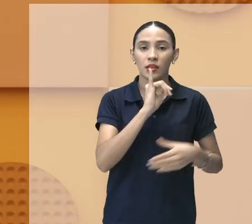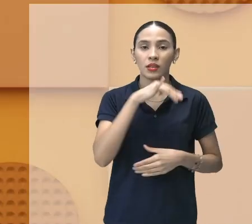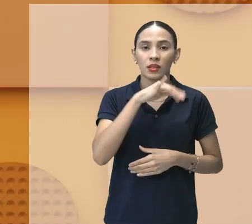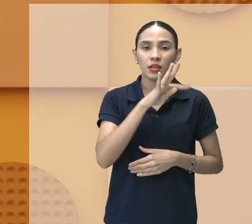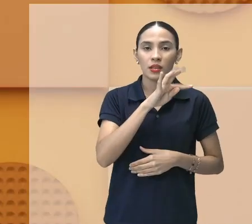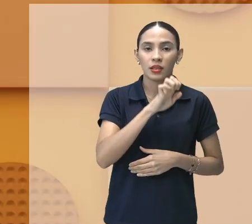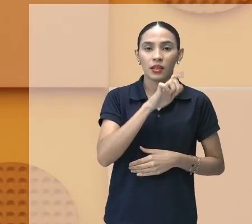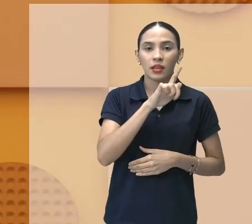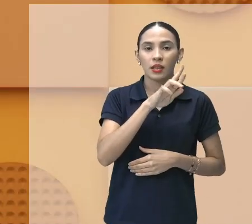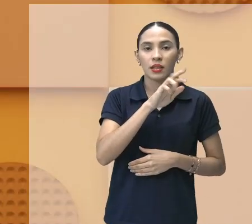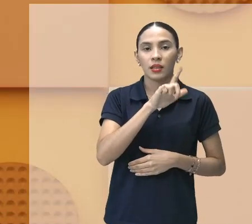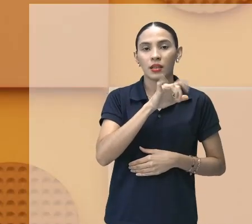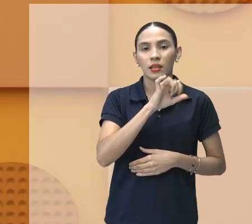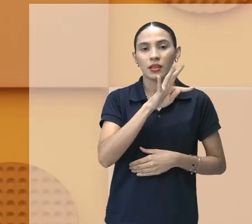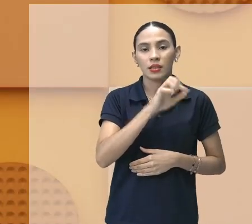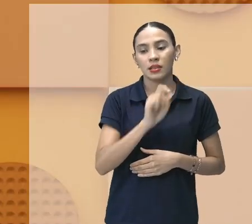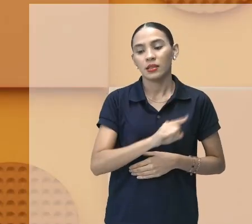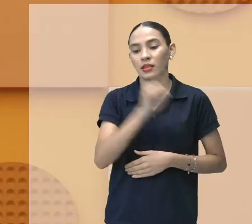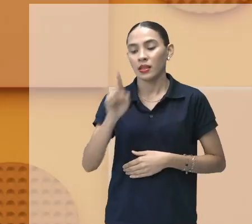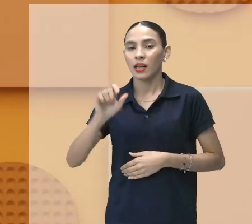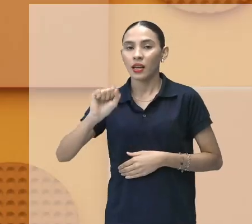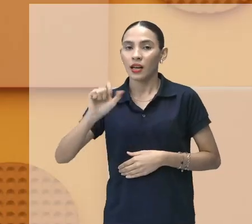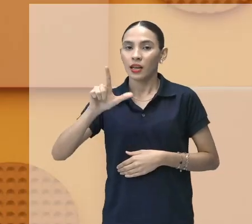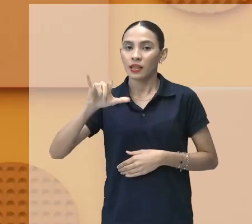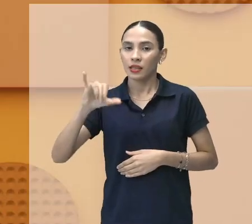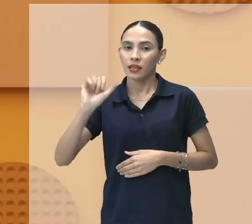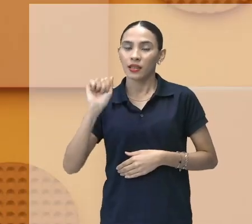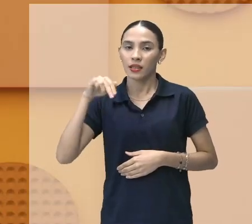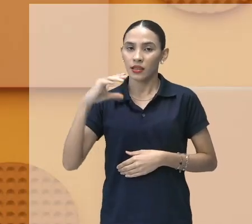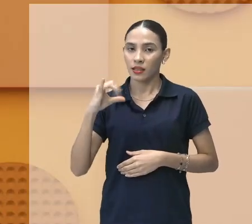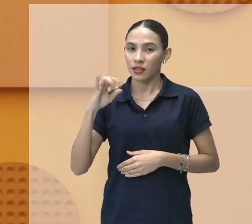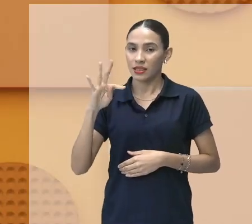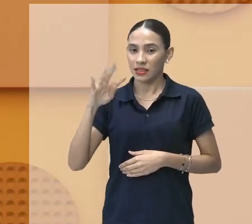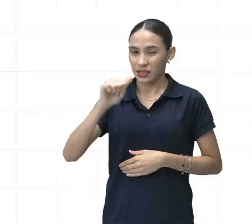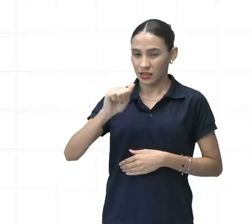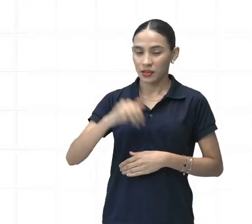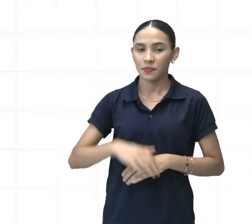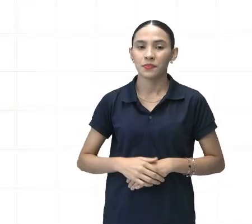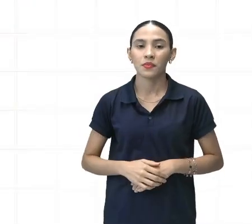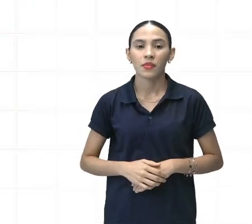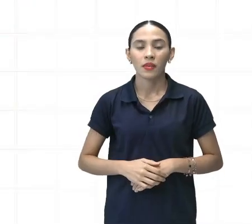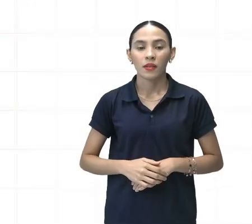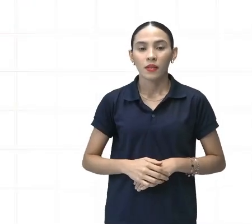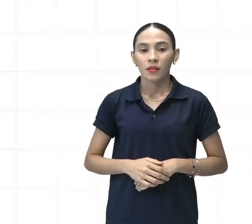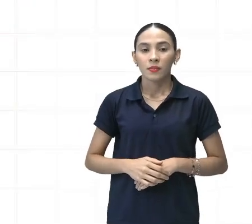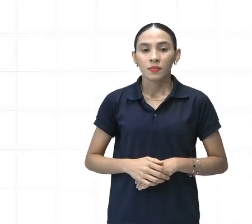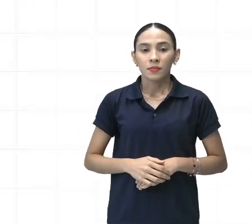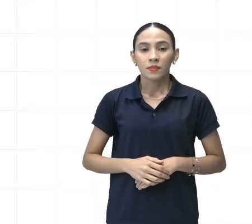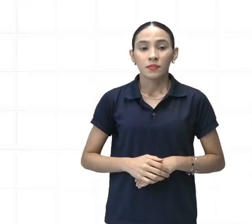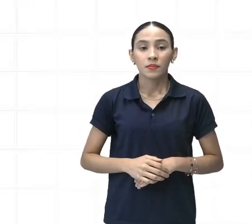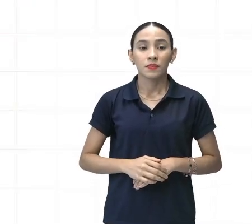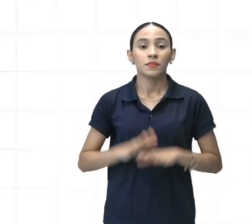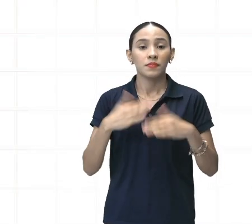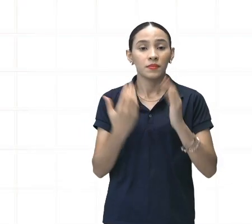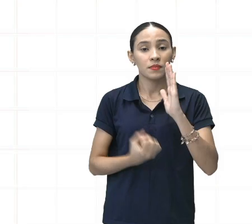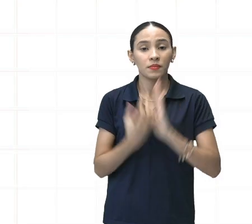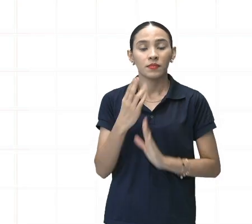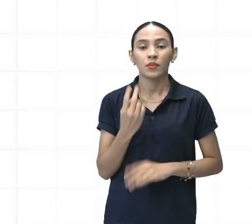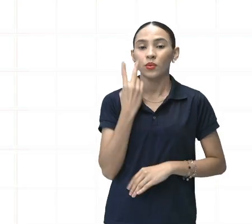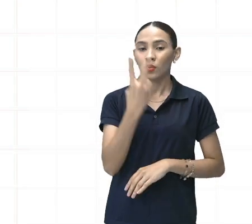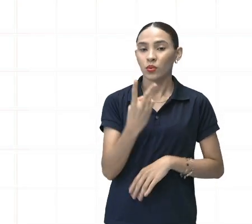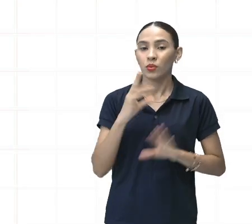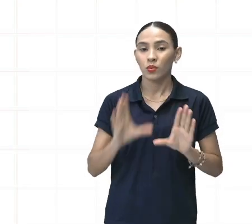integralistas, de outro lado, os aliancistas. Vamos ao texto. Vamos lá, gente. Surgem, então, 2